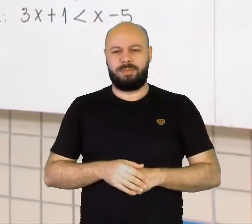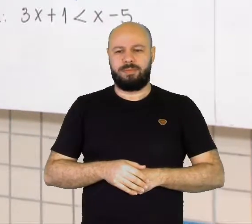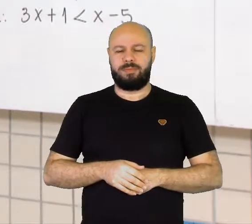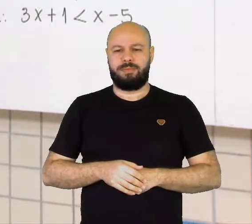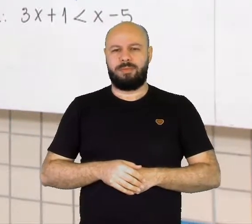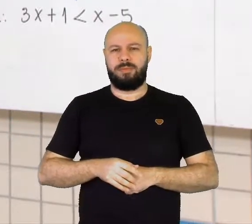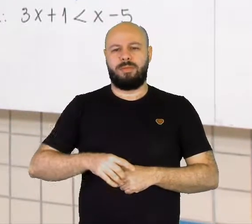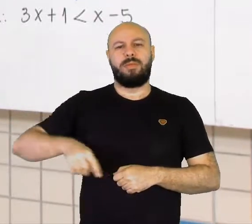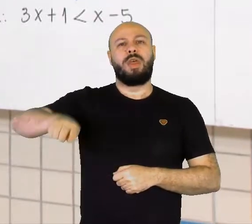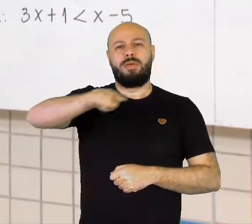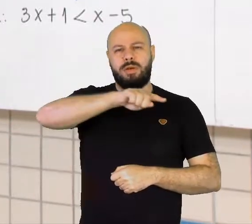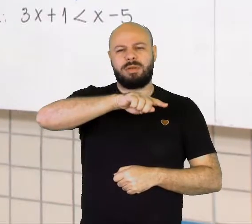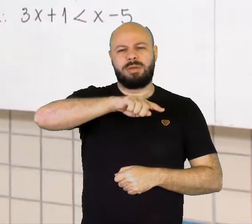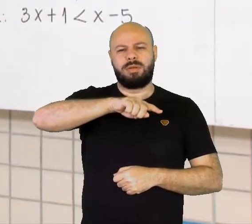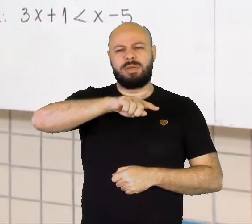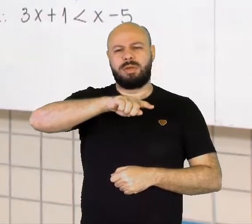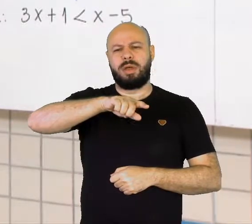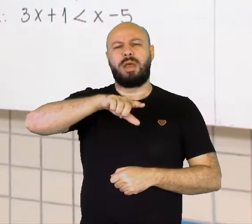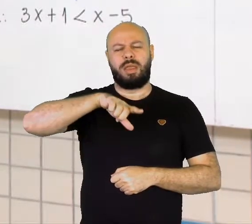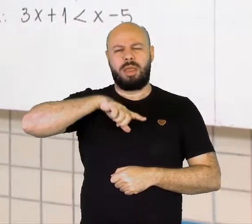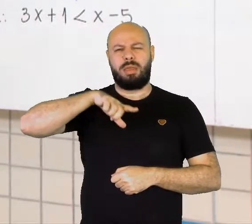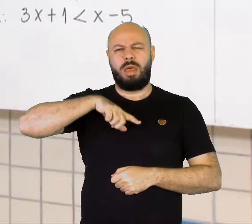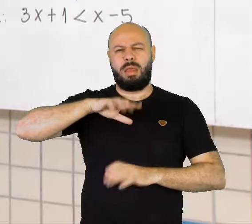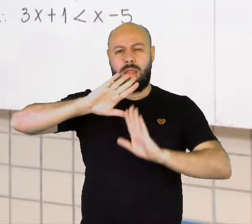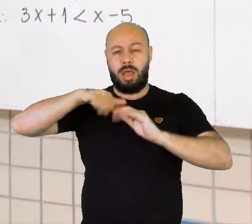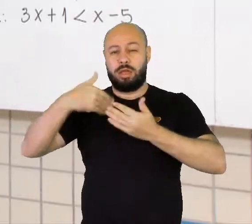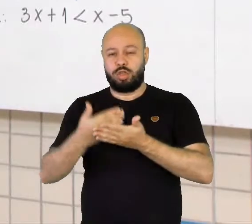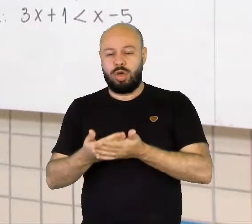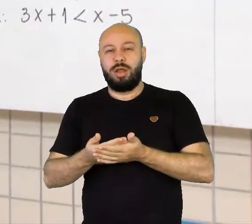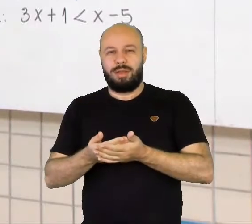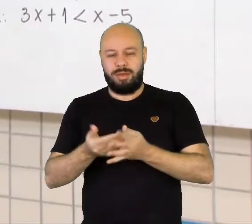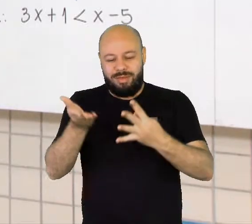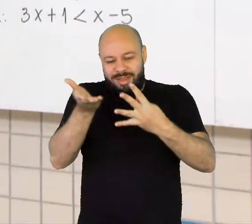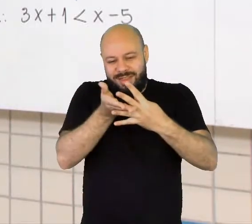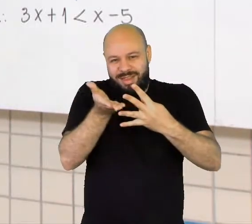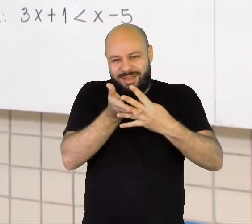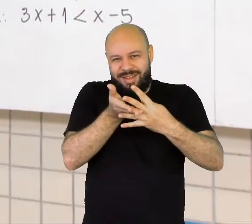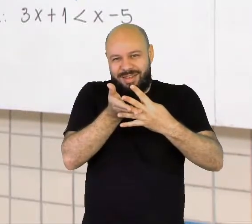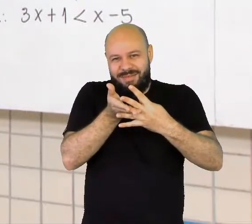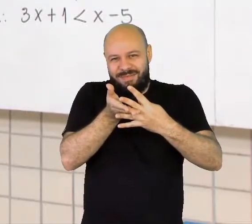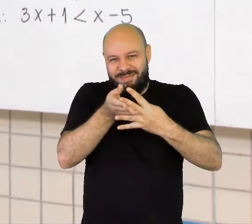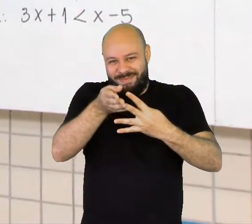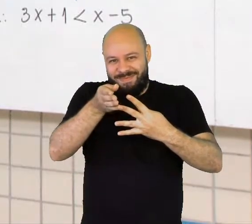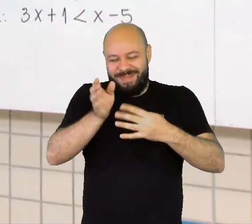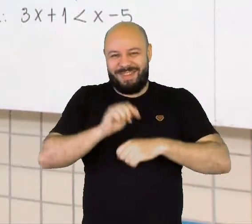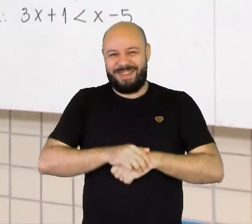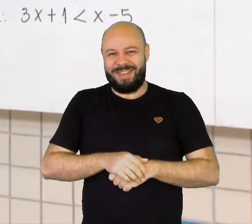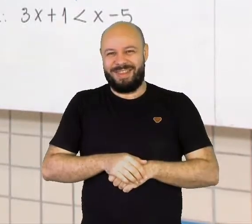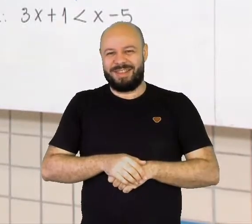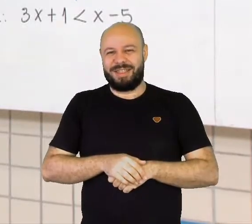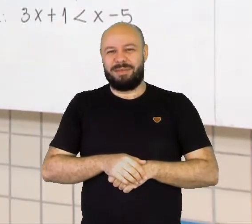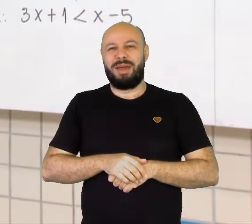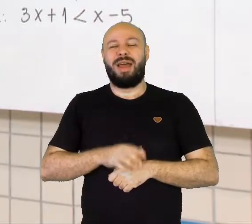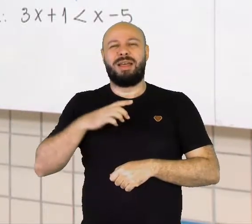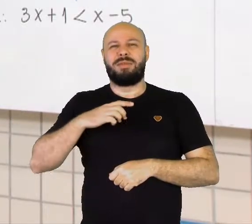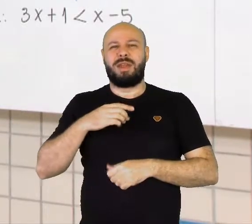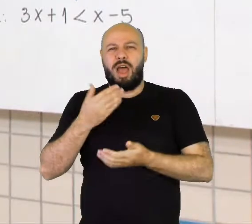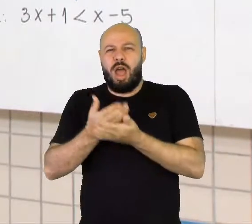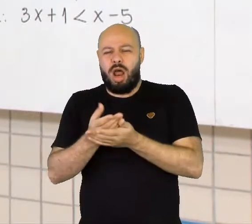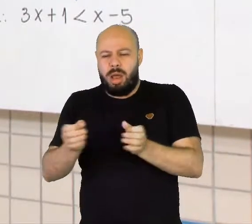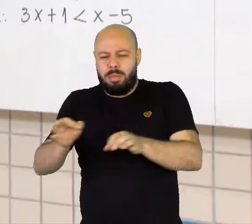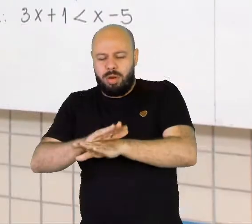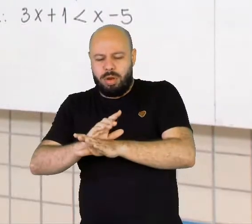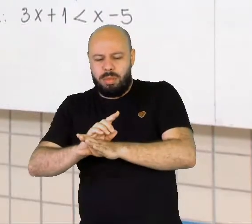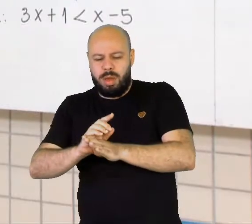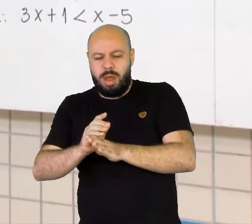Você não tinha lá na escola um intervalo? Quando acaba essa aula, até começar a nossa próxima